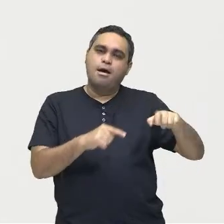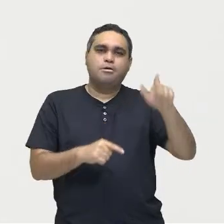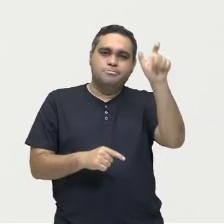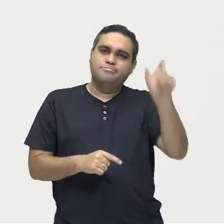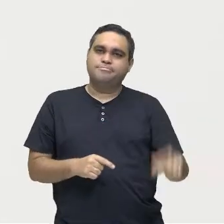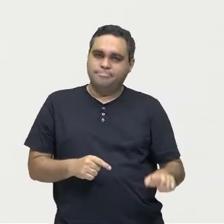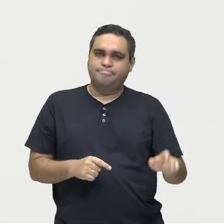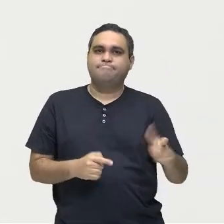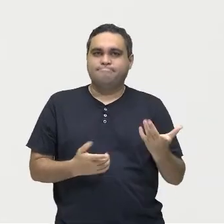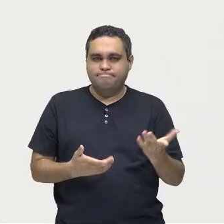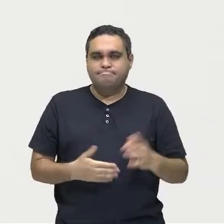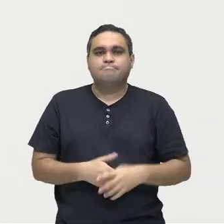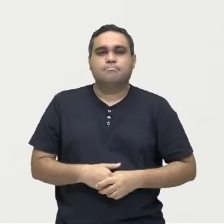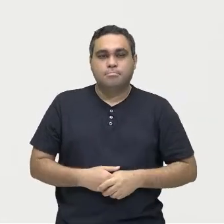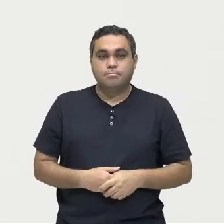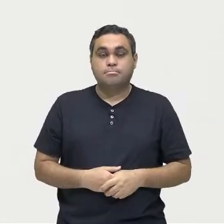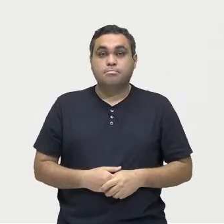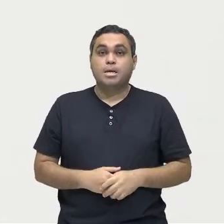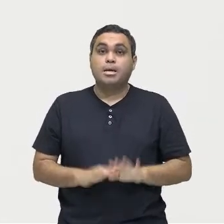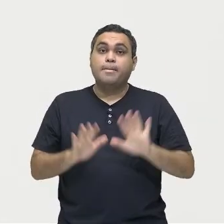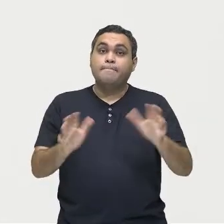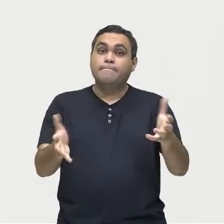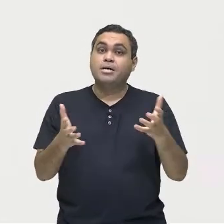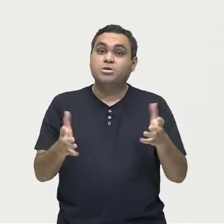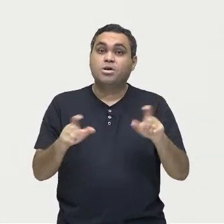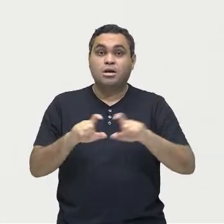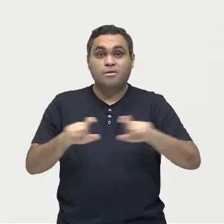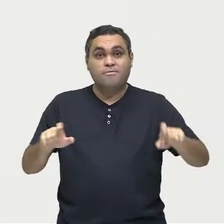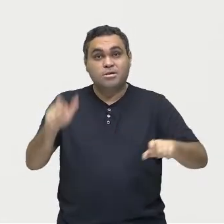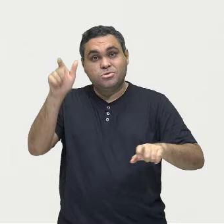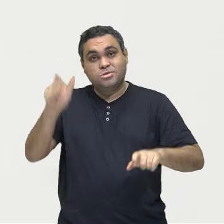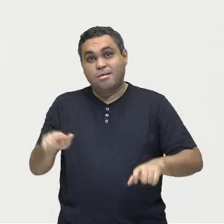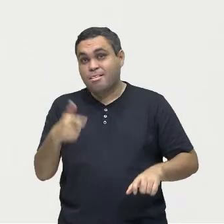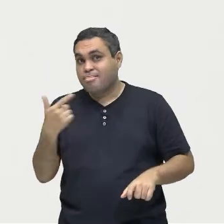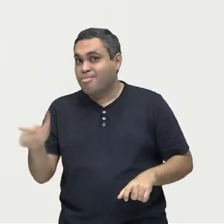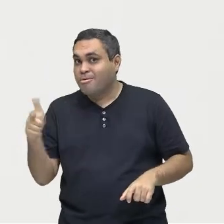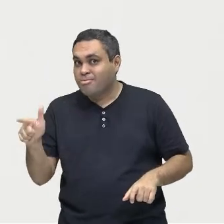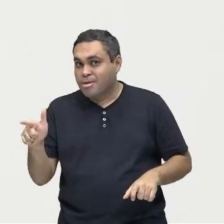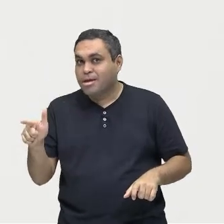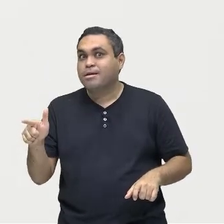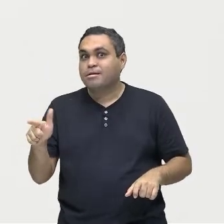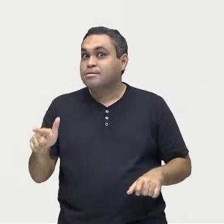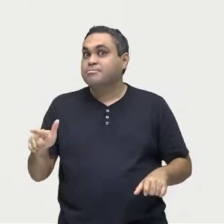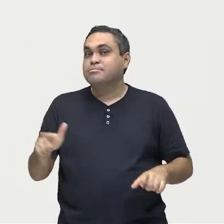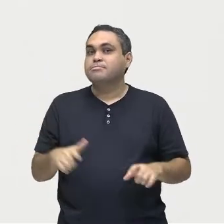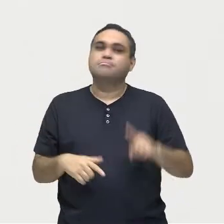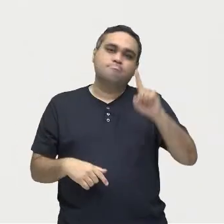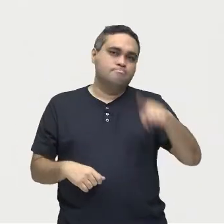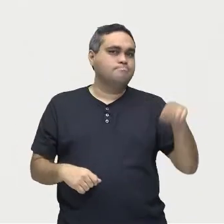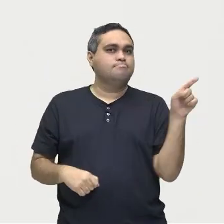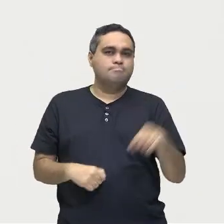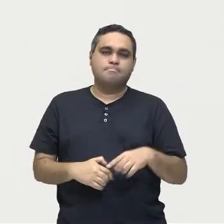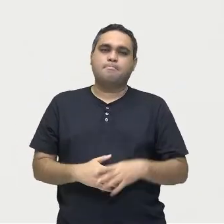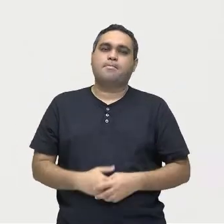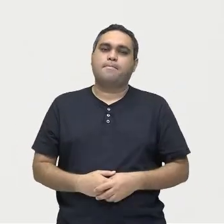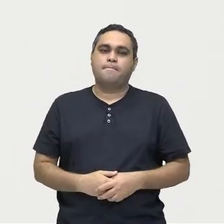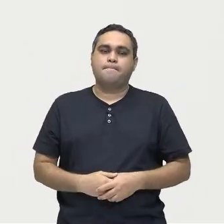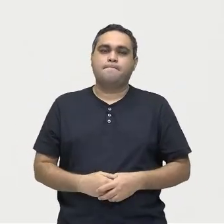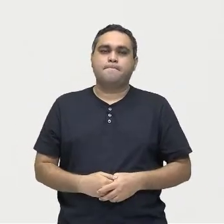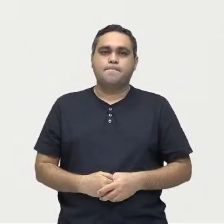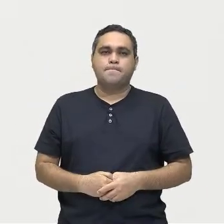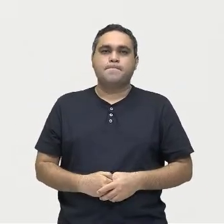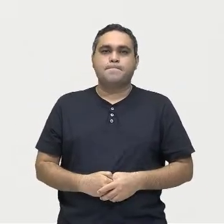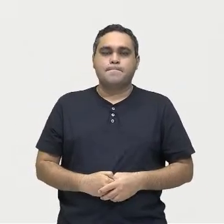aqui vai ser o sujeito dessa oração. Portanto, aqui também temos sujeito. Mas eu quero a que não